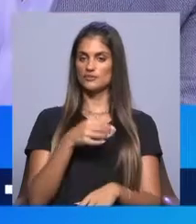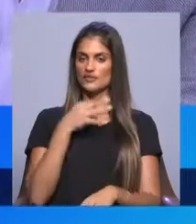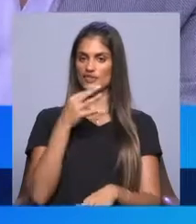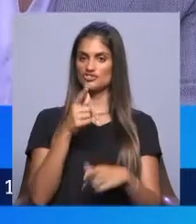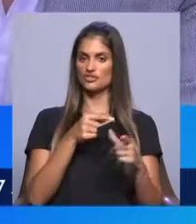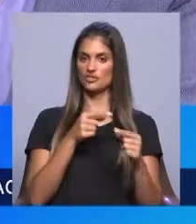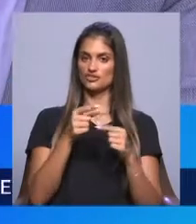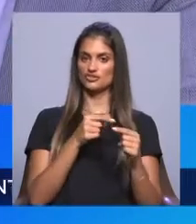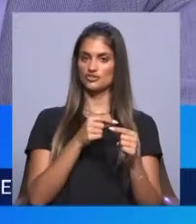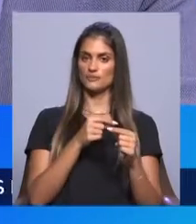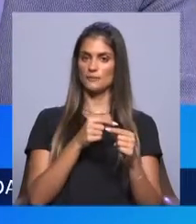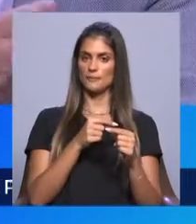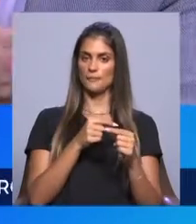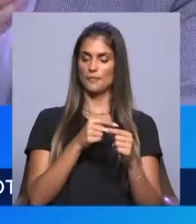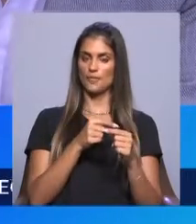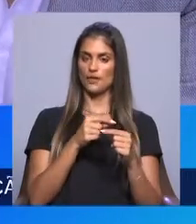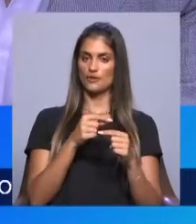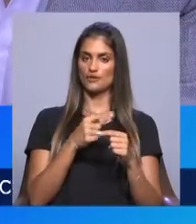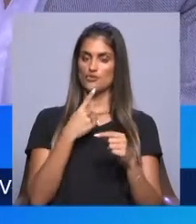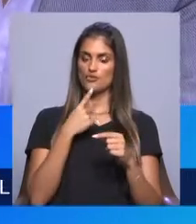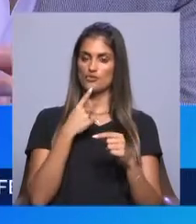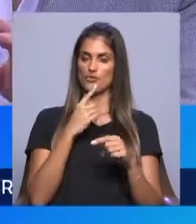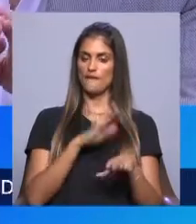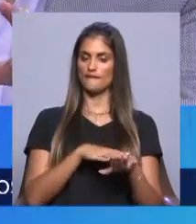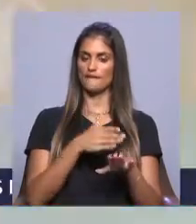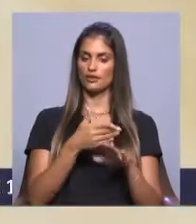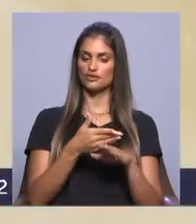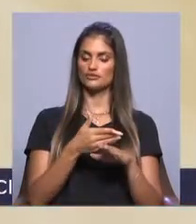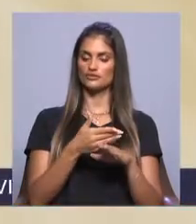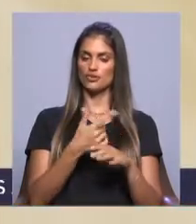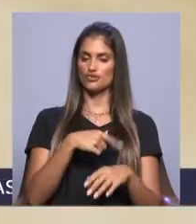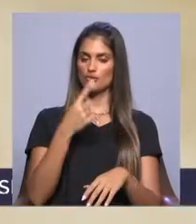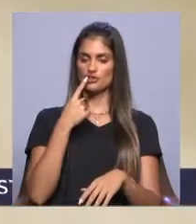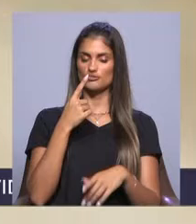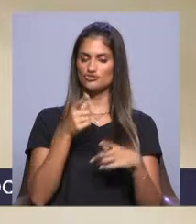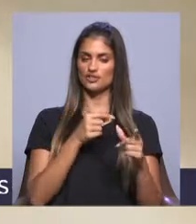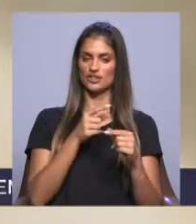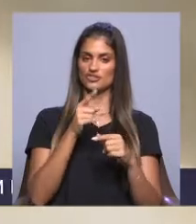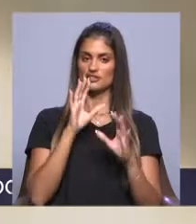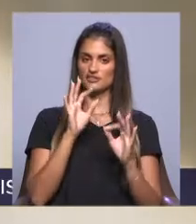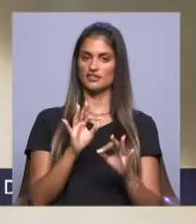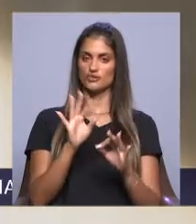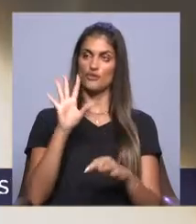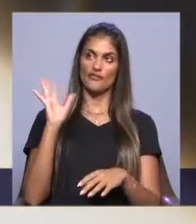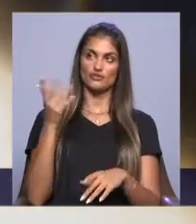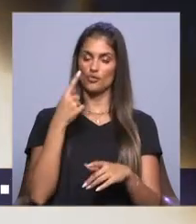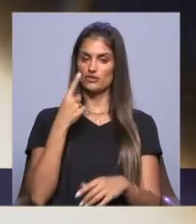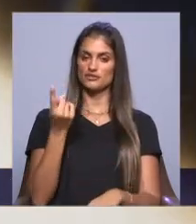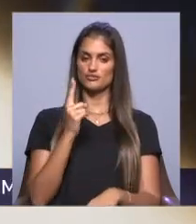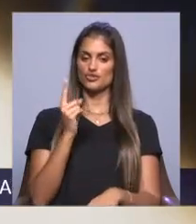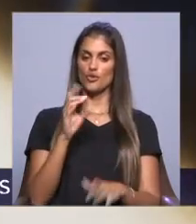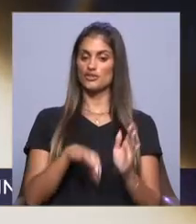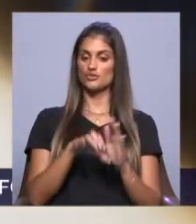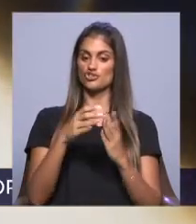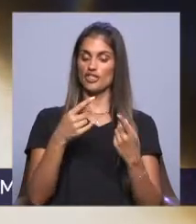com milhares de vezes a massa do nosso próprio Sol. Nós não conhecemos estrelas desse tipo no nosso universo. As condições agora são